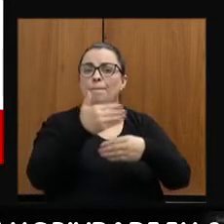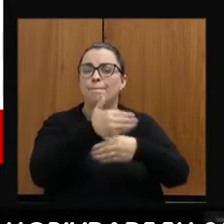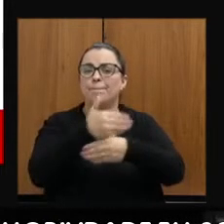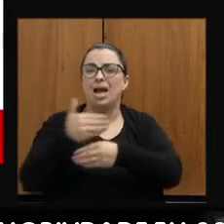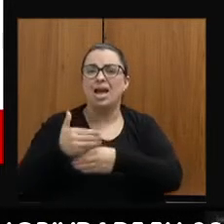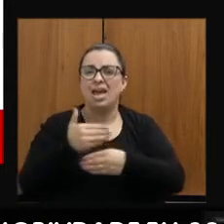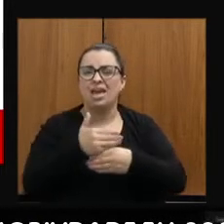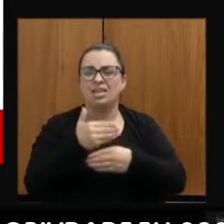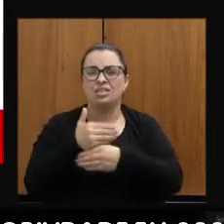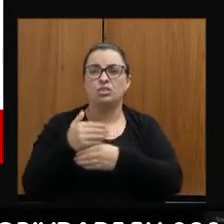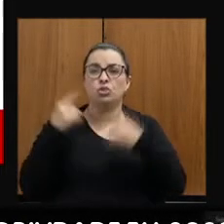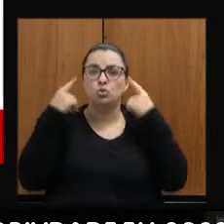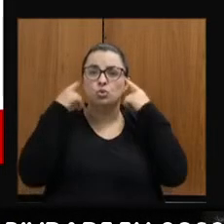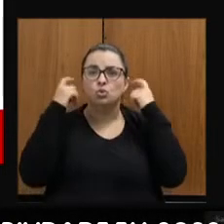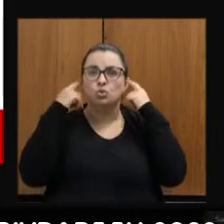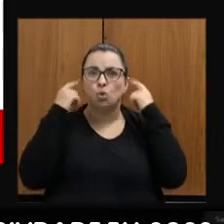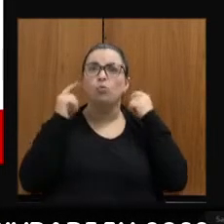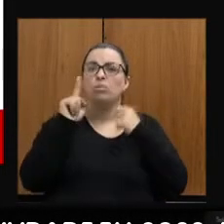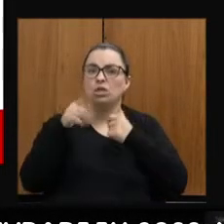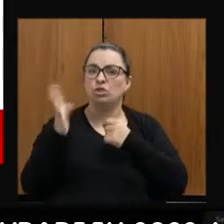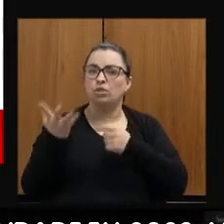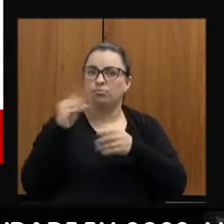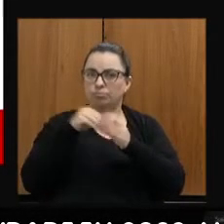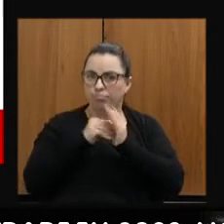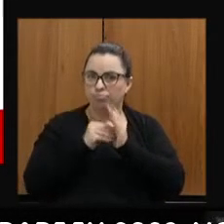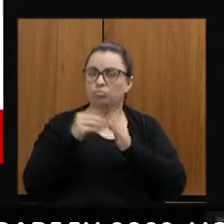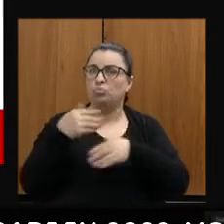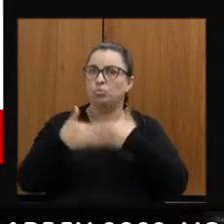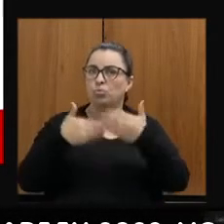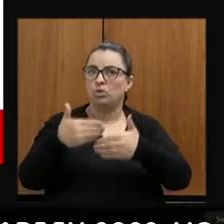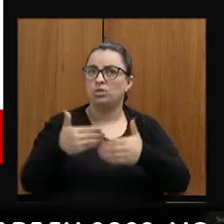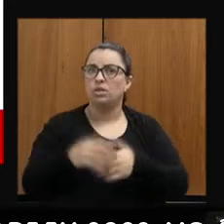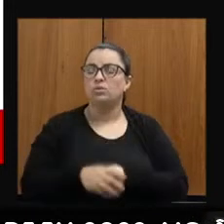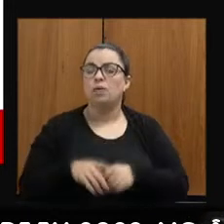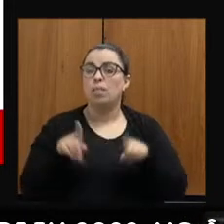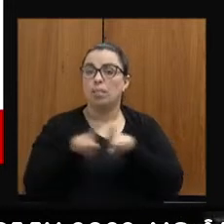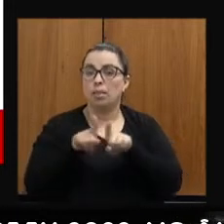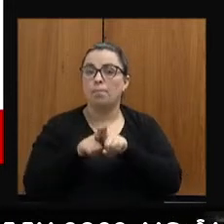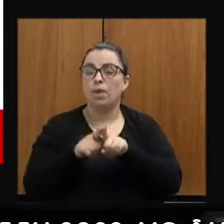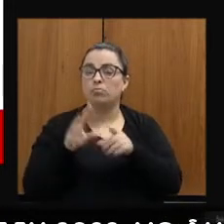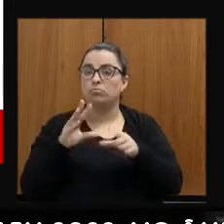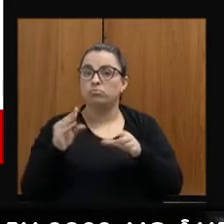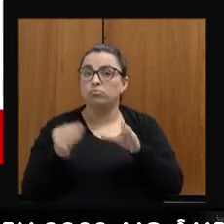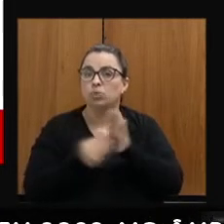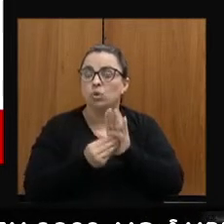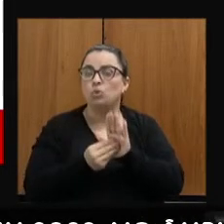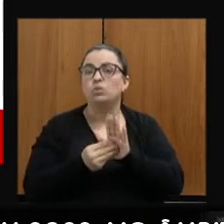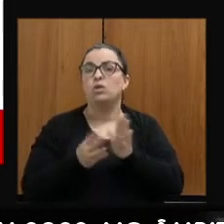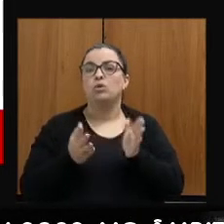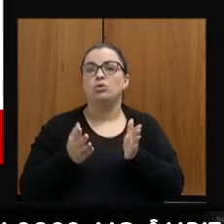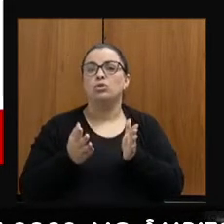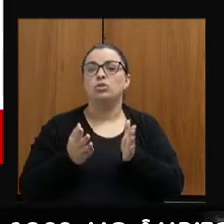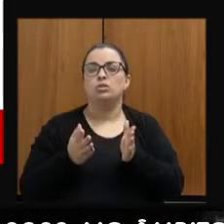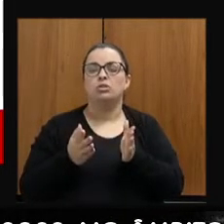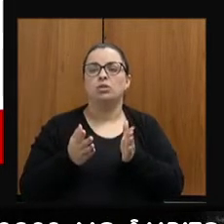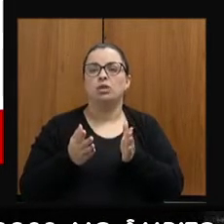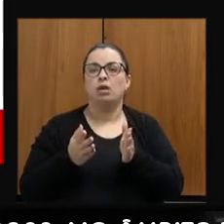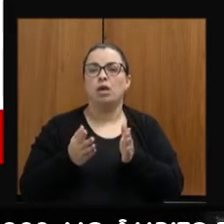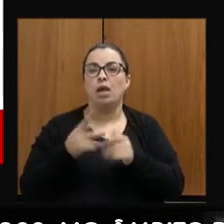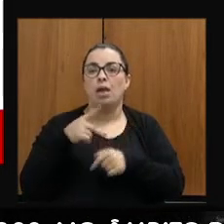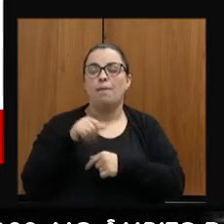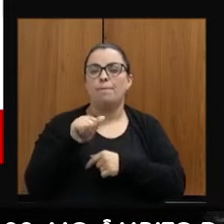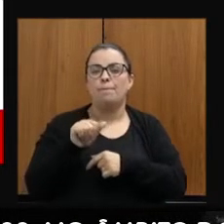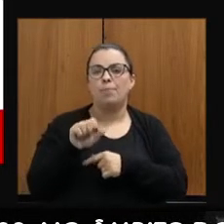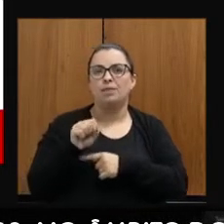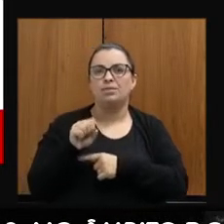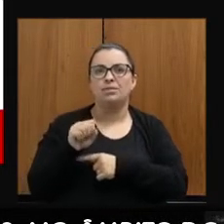fórum incluídas no processo é a inclusão de passagens de nível para que os bairros